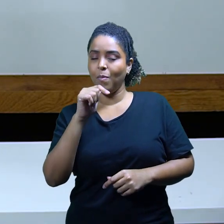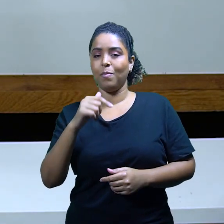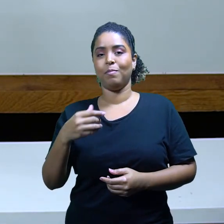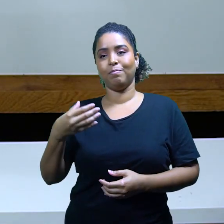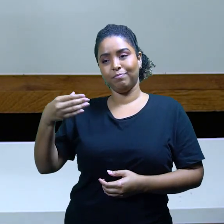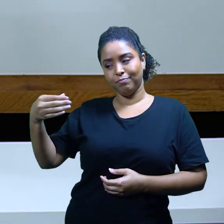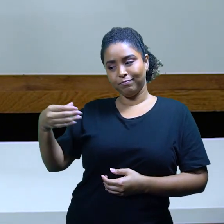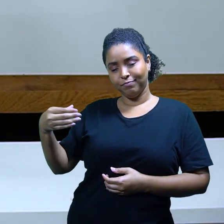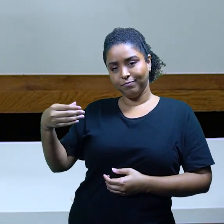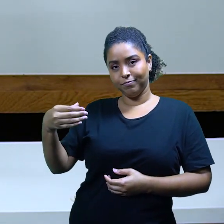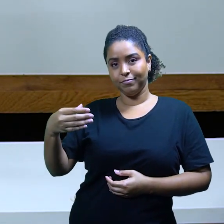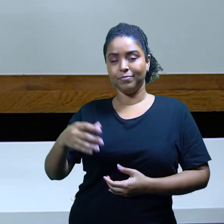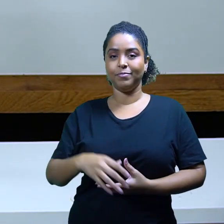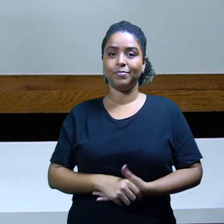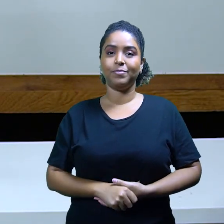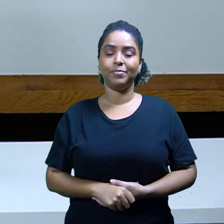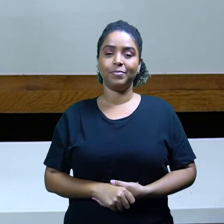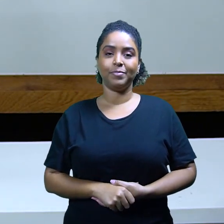também.